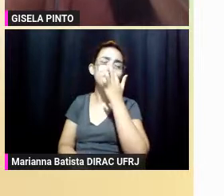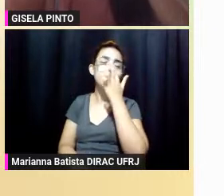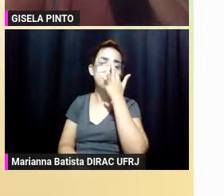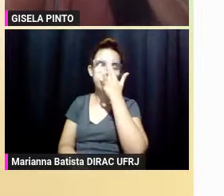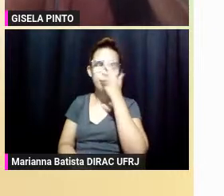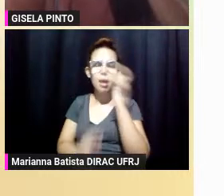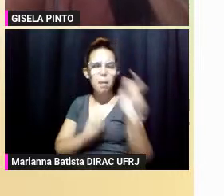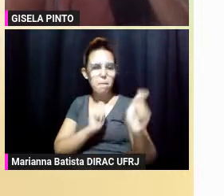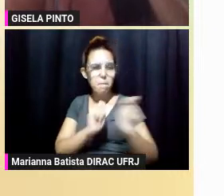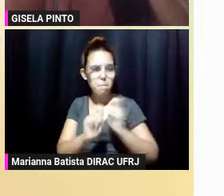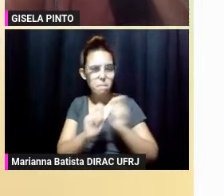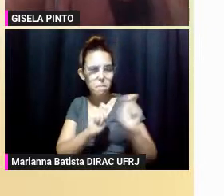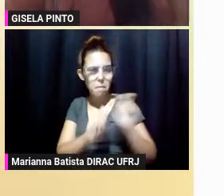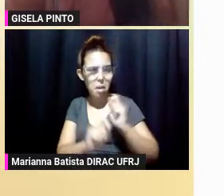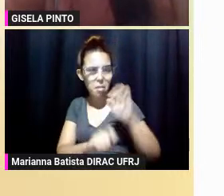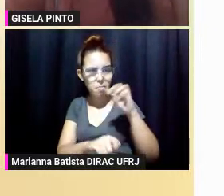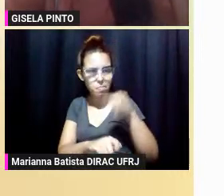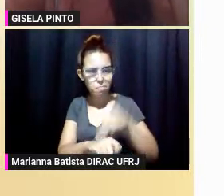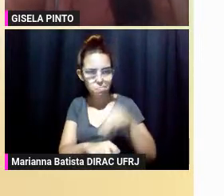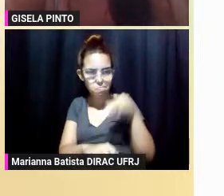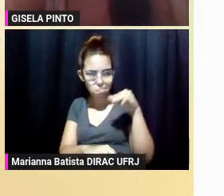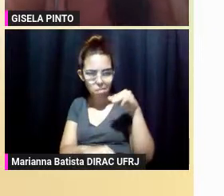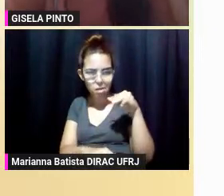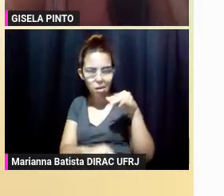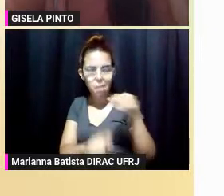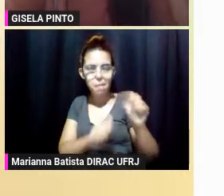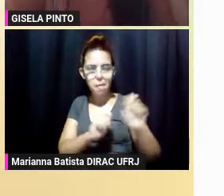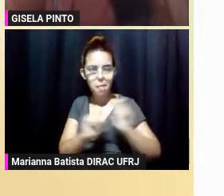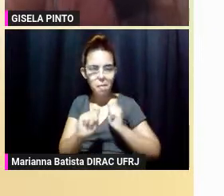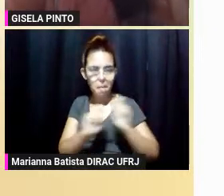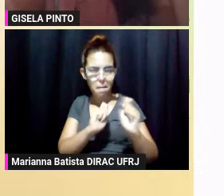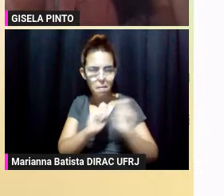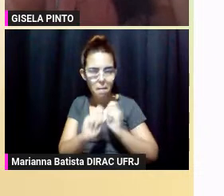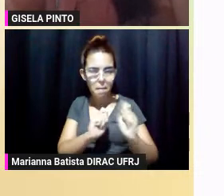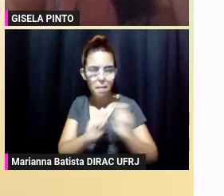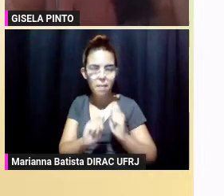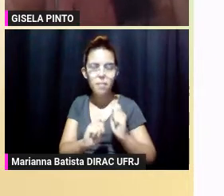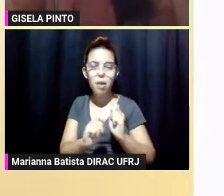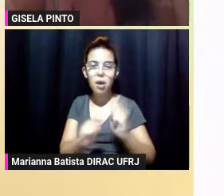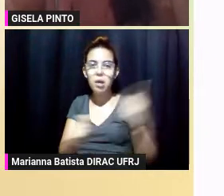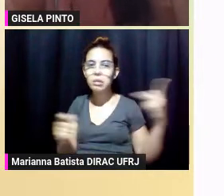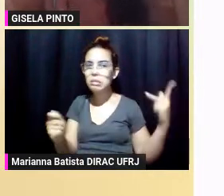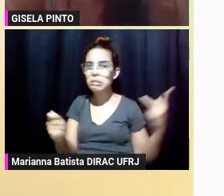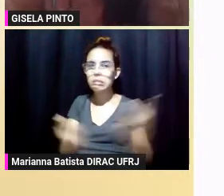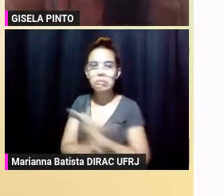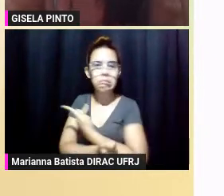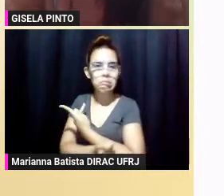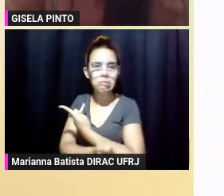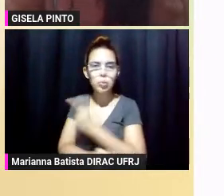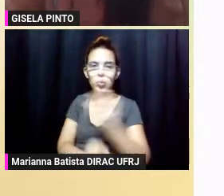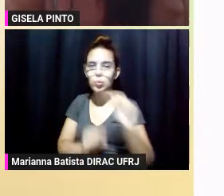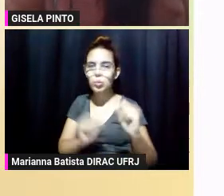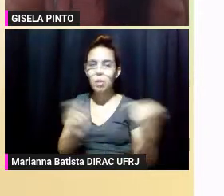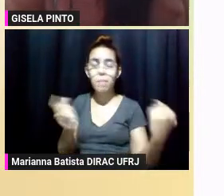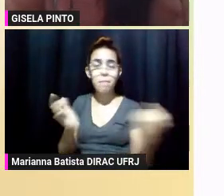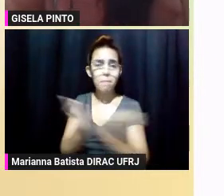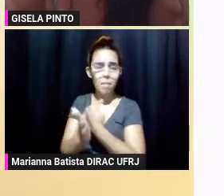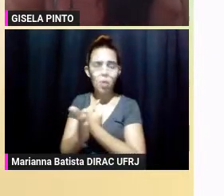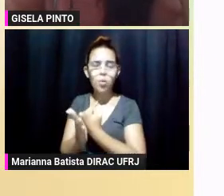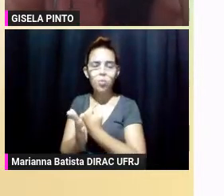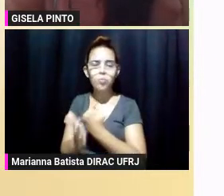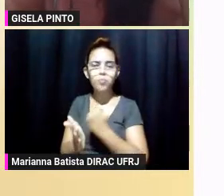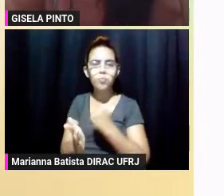mestrado, o que a Ana Paula comentou, aconteceu, me foi perguntado, né, se eu tinha filhos,